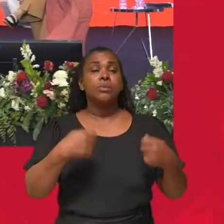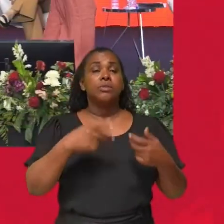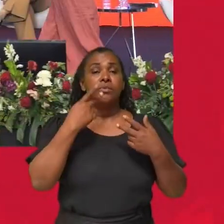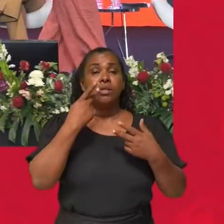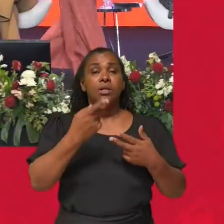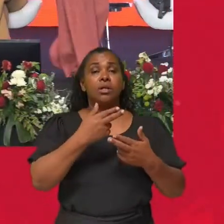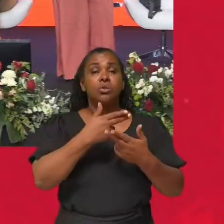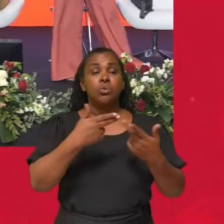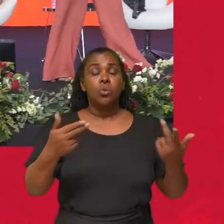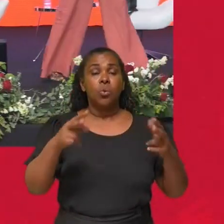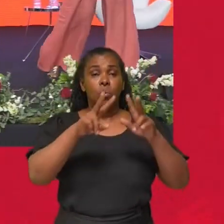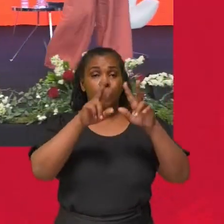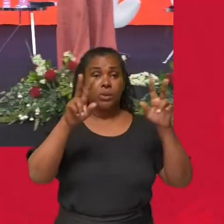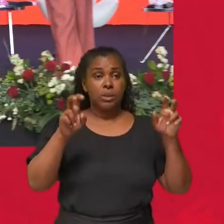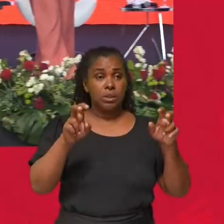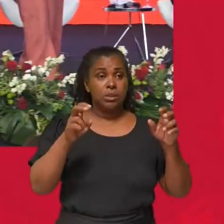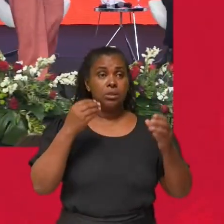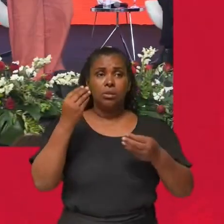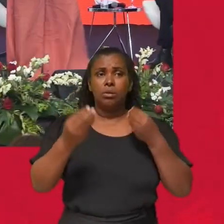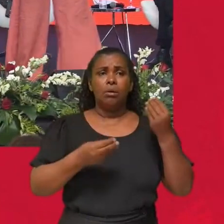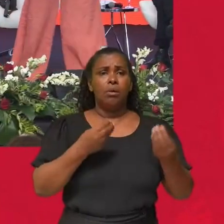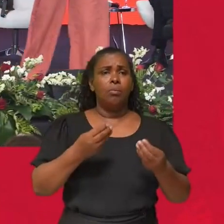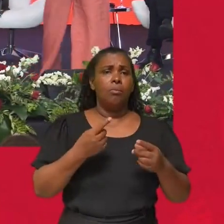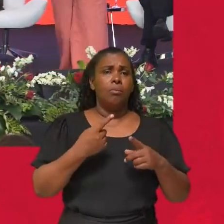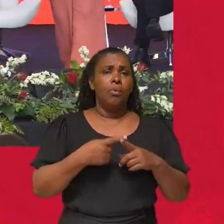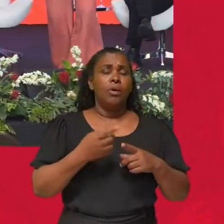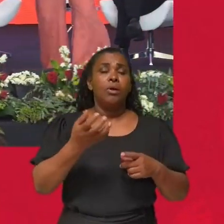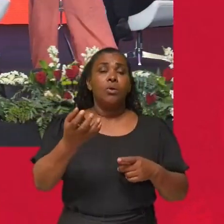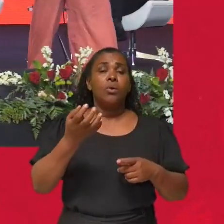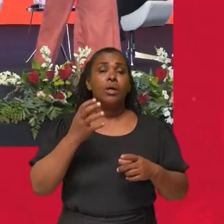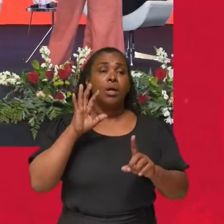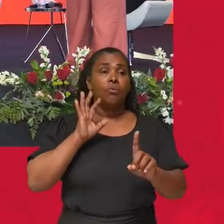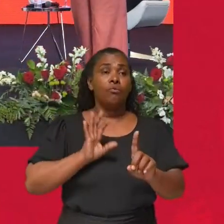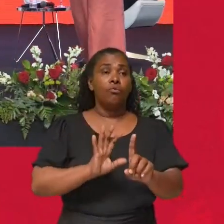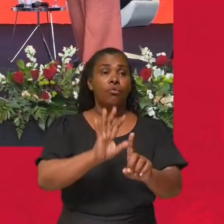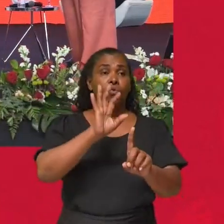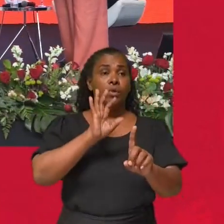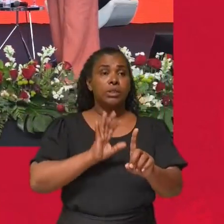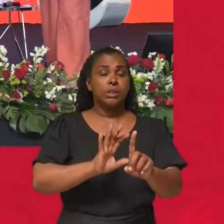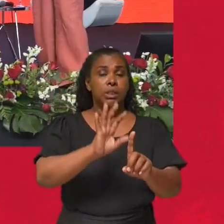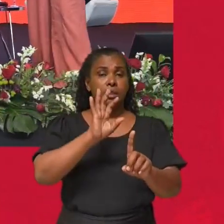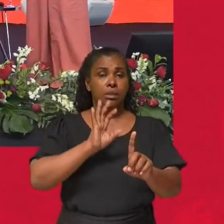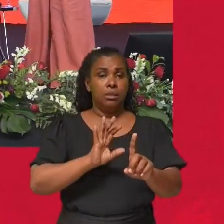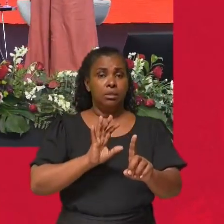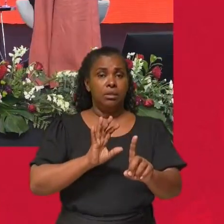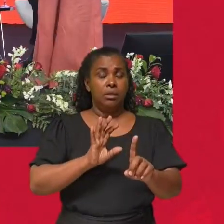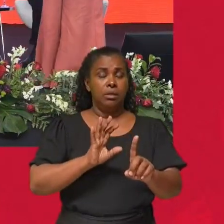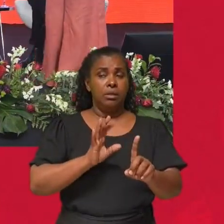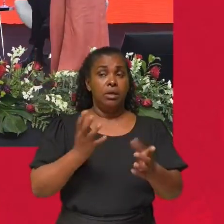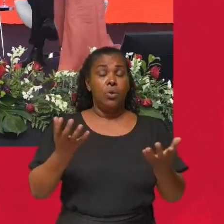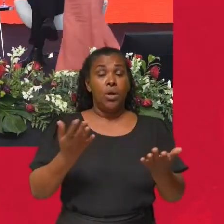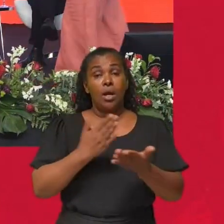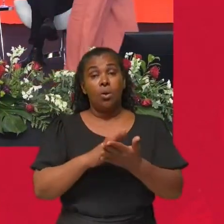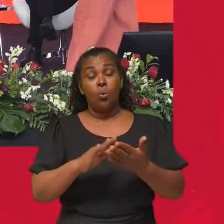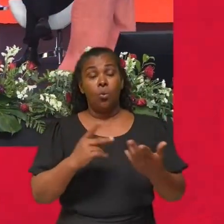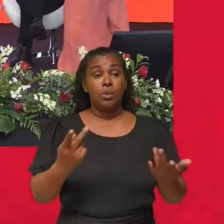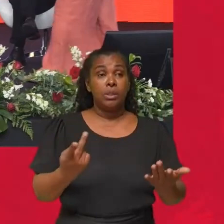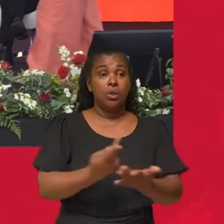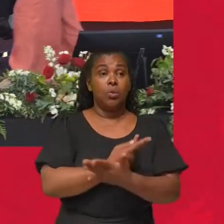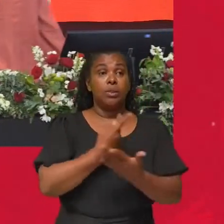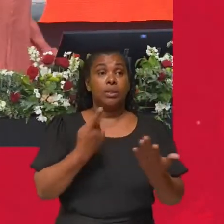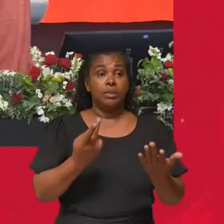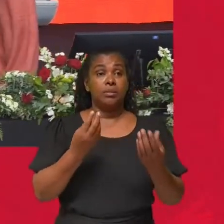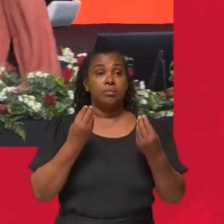coisas porque eu quero influenciar. Eu quero que alguma coisa aconteça. Para que essa coisa aconteça,